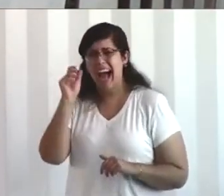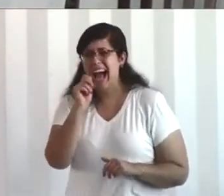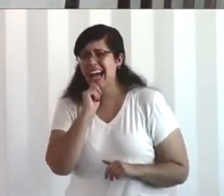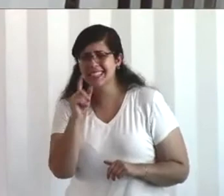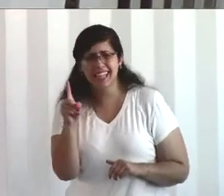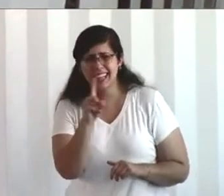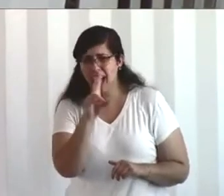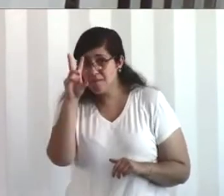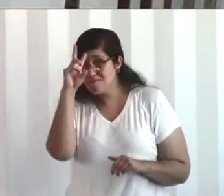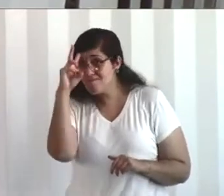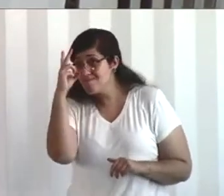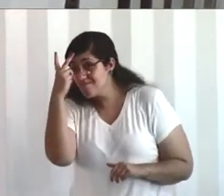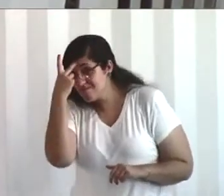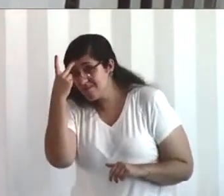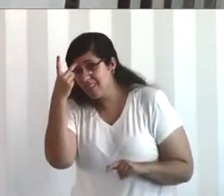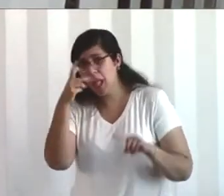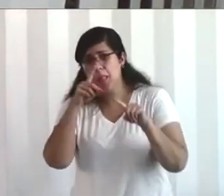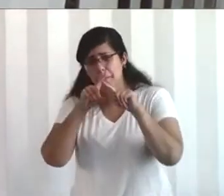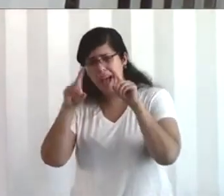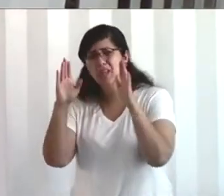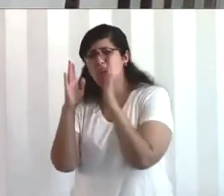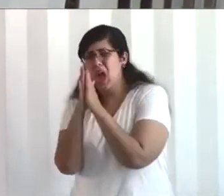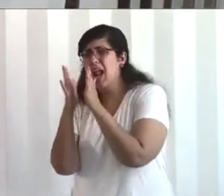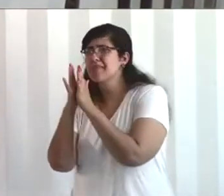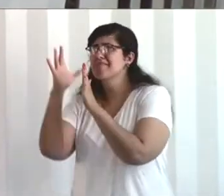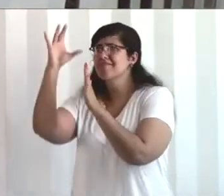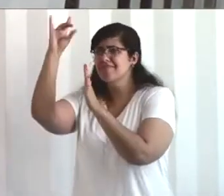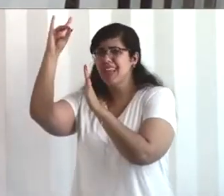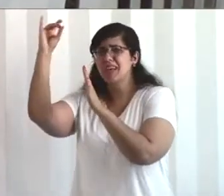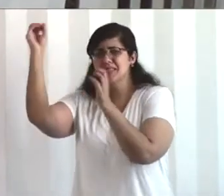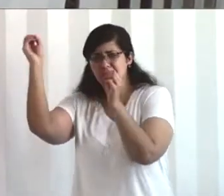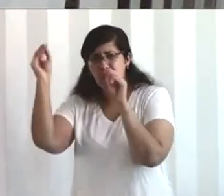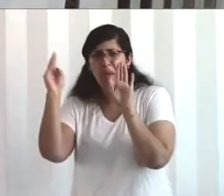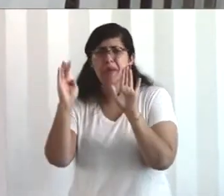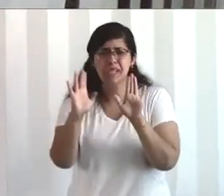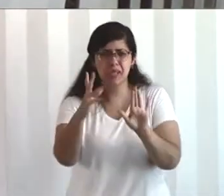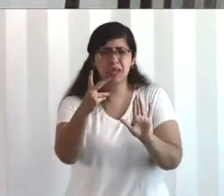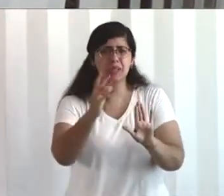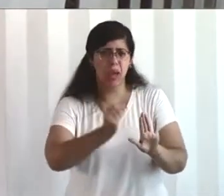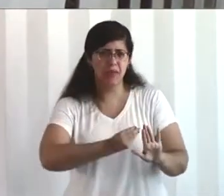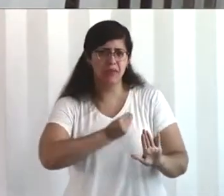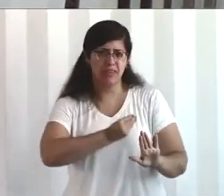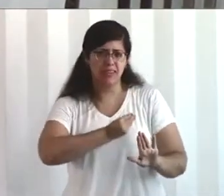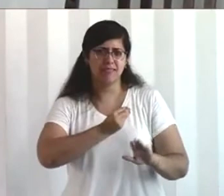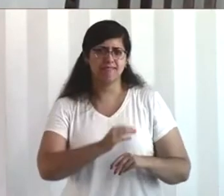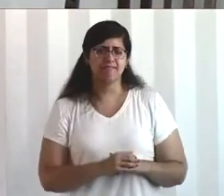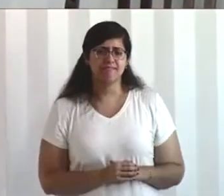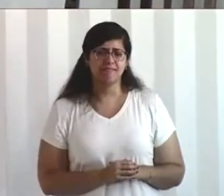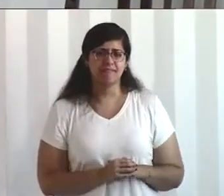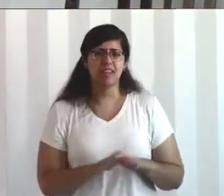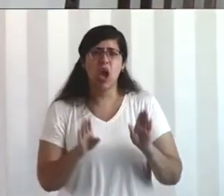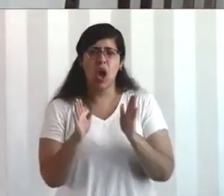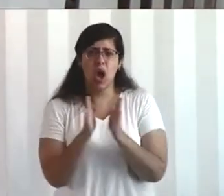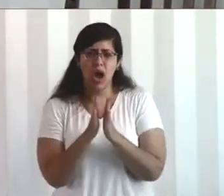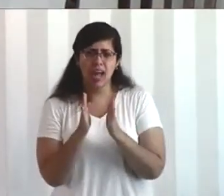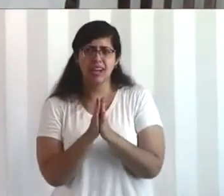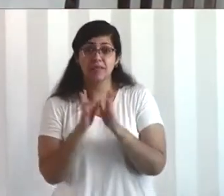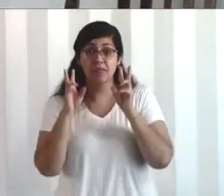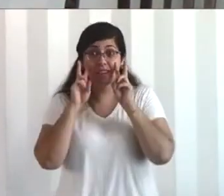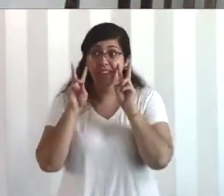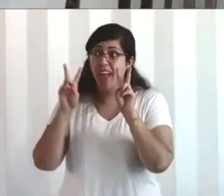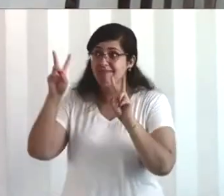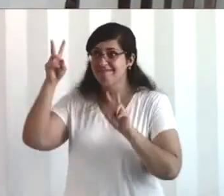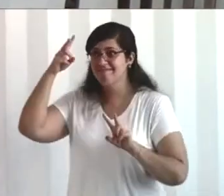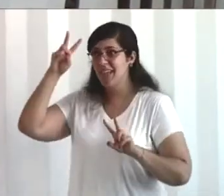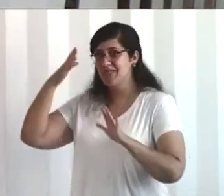crer em Jesus Cristo, oremos e preguemos, e então olhemos para a história, porque a confirmação está